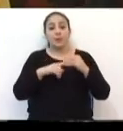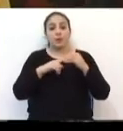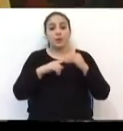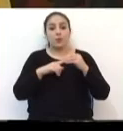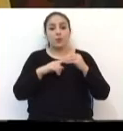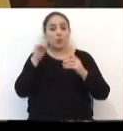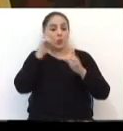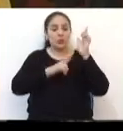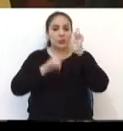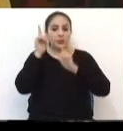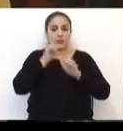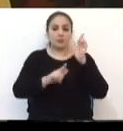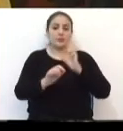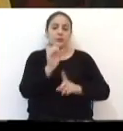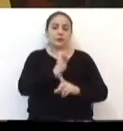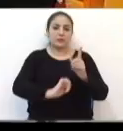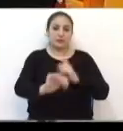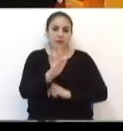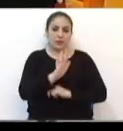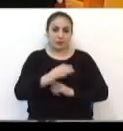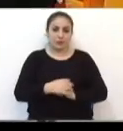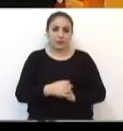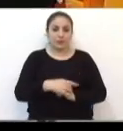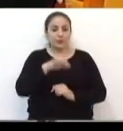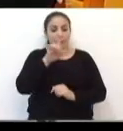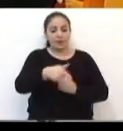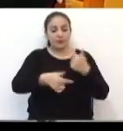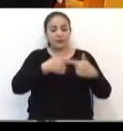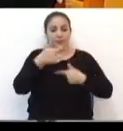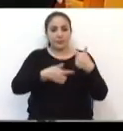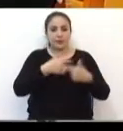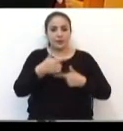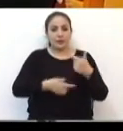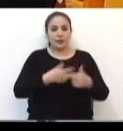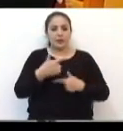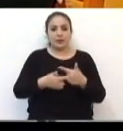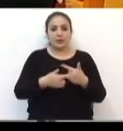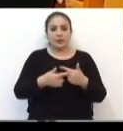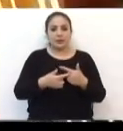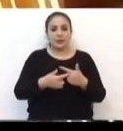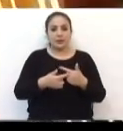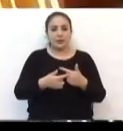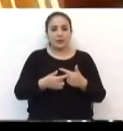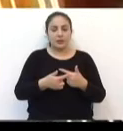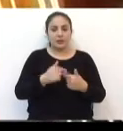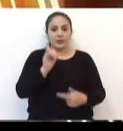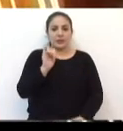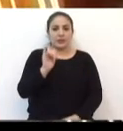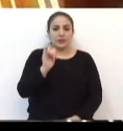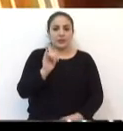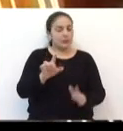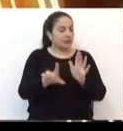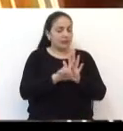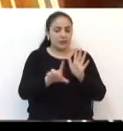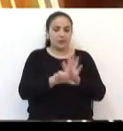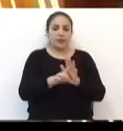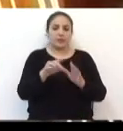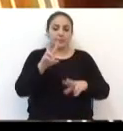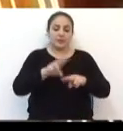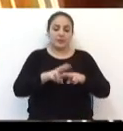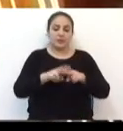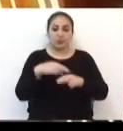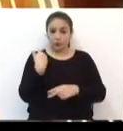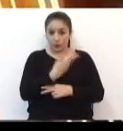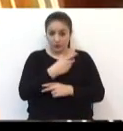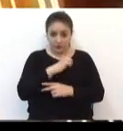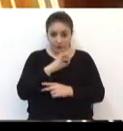a sociedade? O principal benefício para a sociedade é se trabalhar exatamente com a ilegalidade da prisão. Nós temos ainda no Brasil